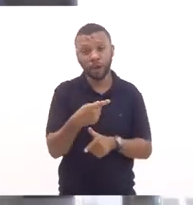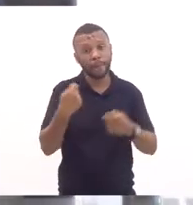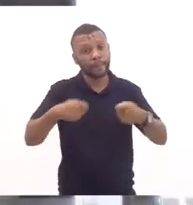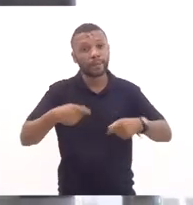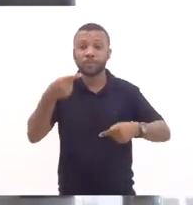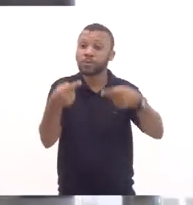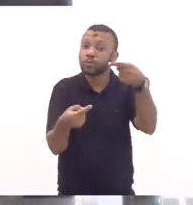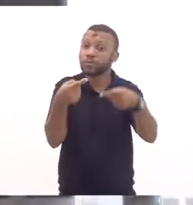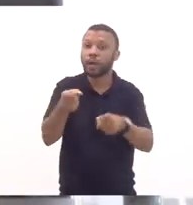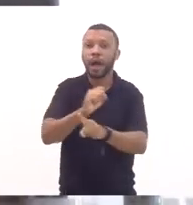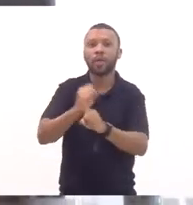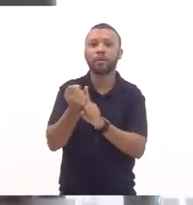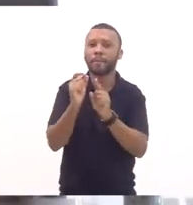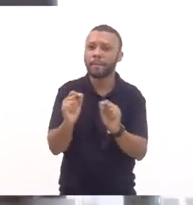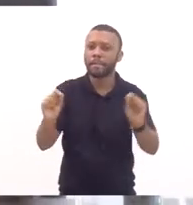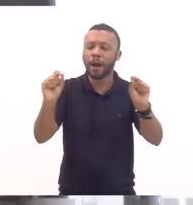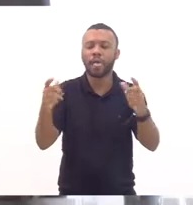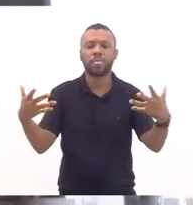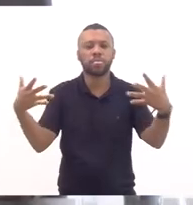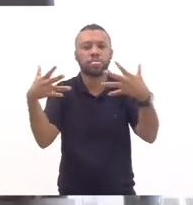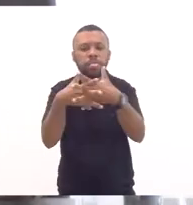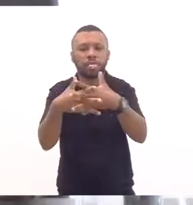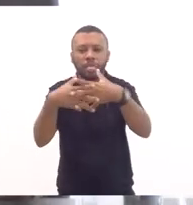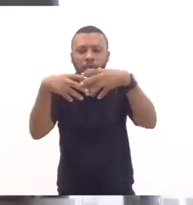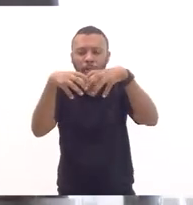A sociedade do Rio de Janeiro é meio complexa, não é?